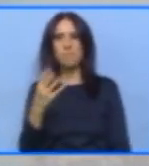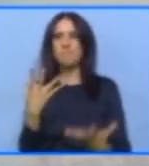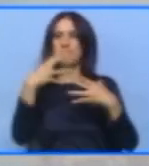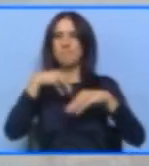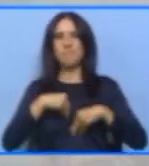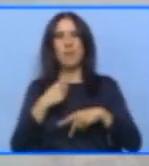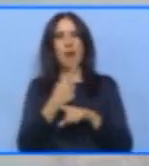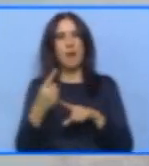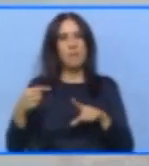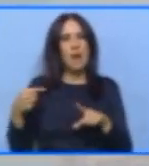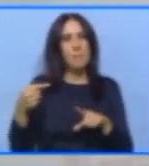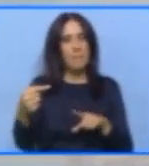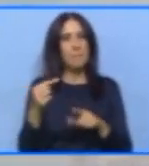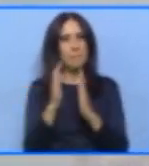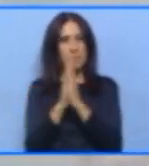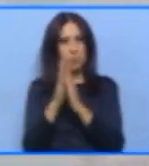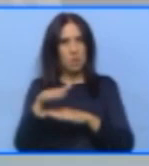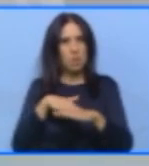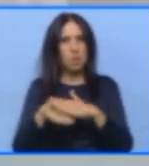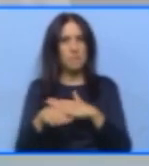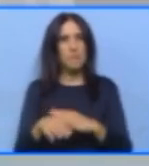muito prática na sua ação pastoral.